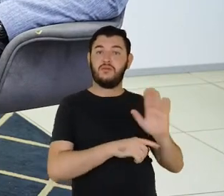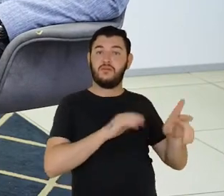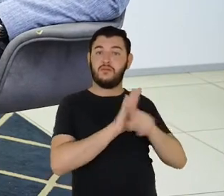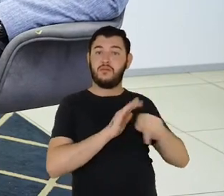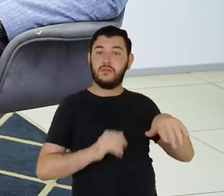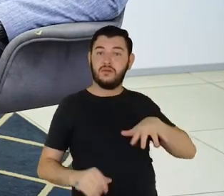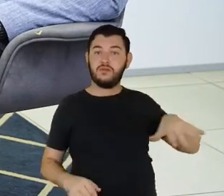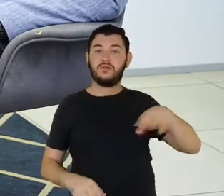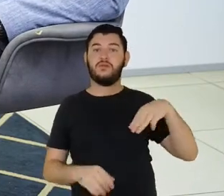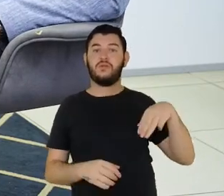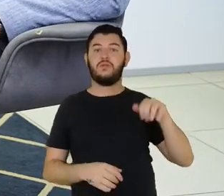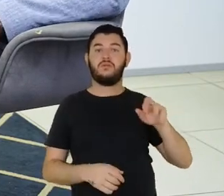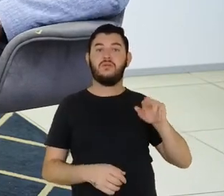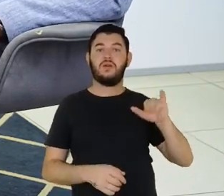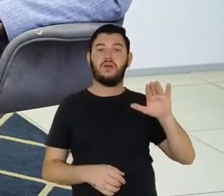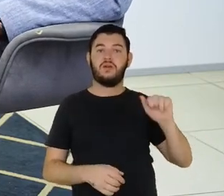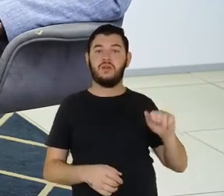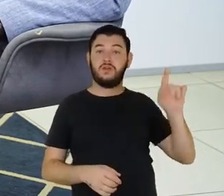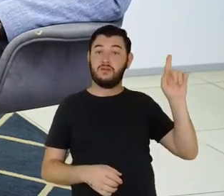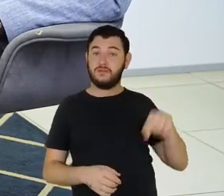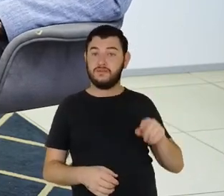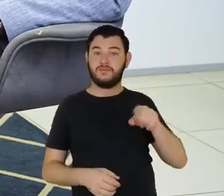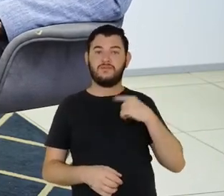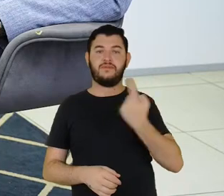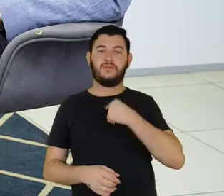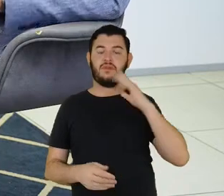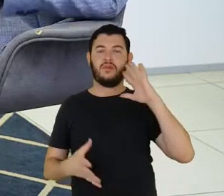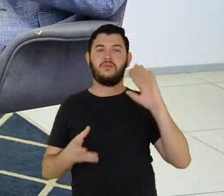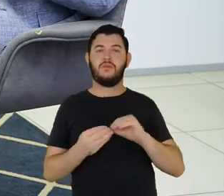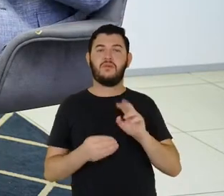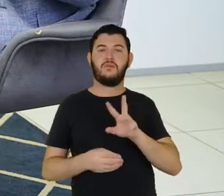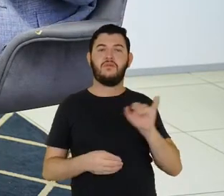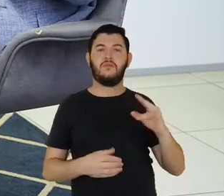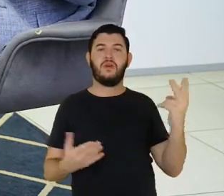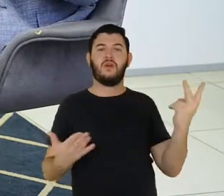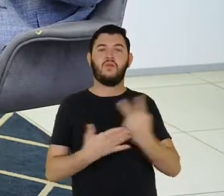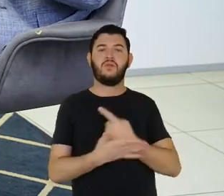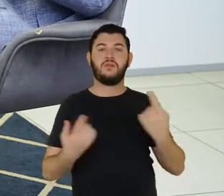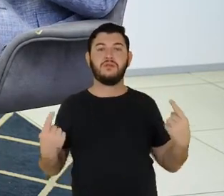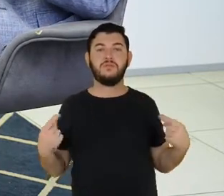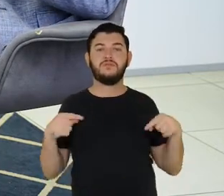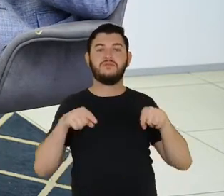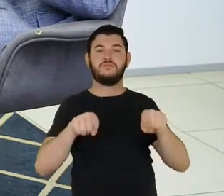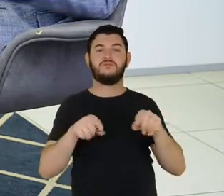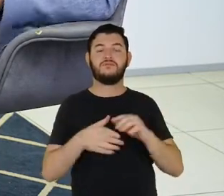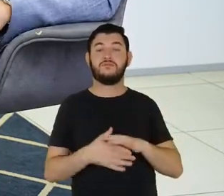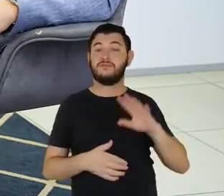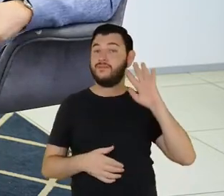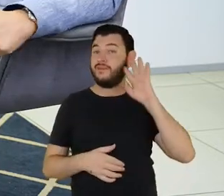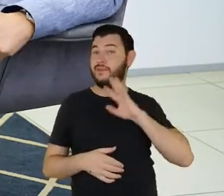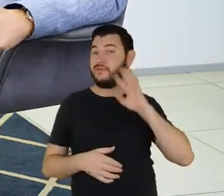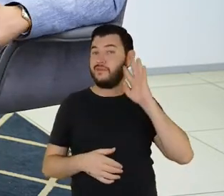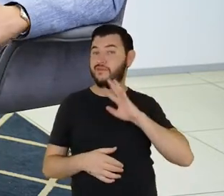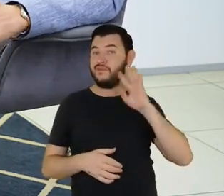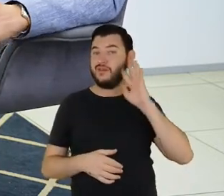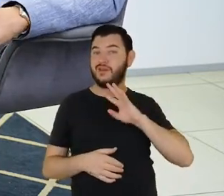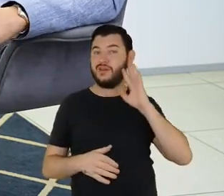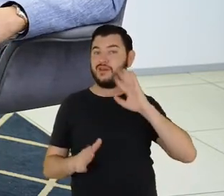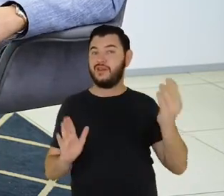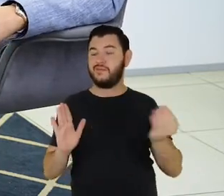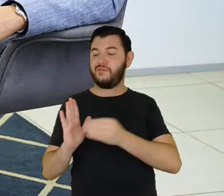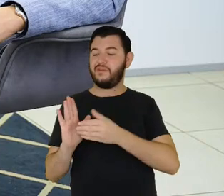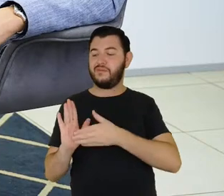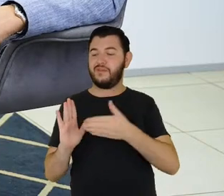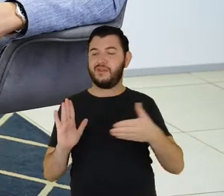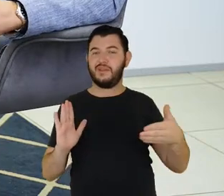mais ou menos simultaneamente. Bacana demais. Você já pretende implementar isso agora, em 2025? Em 2025.